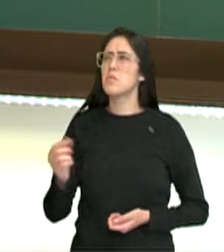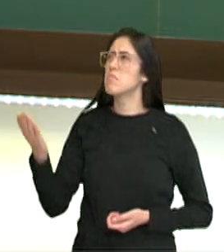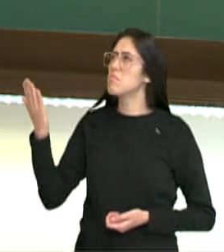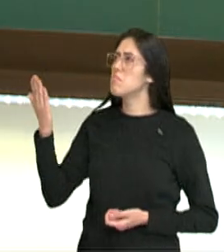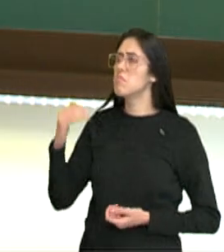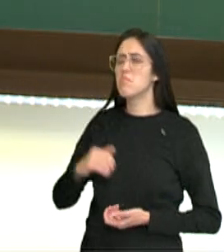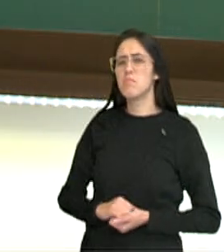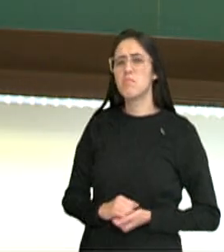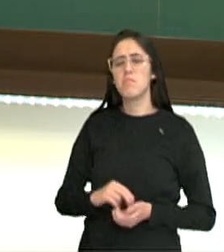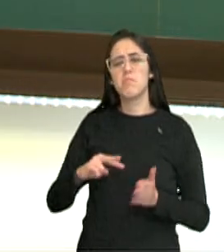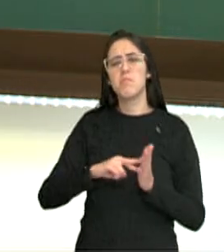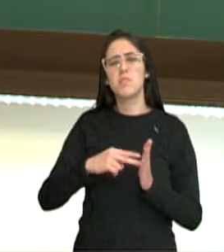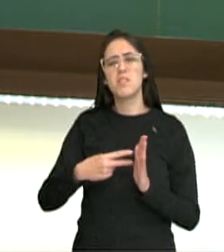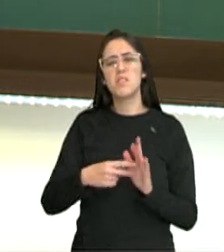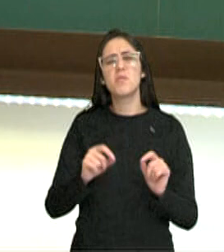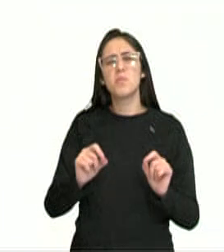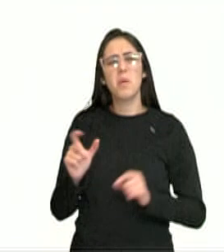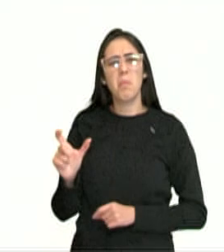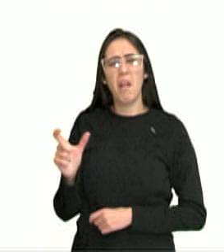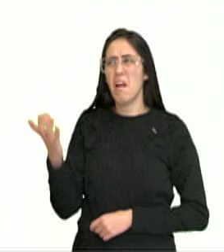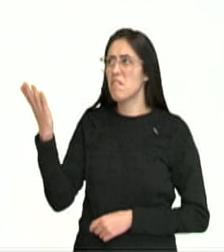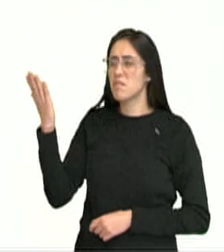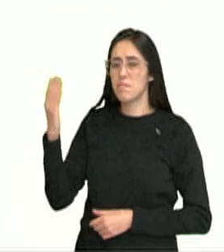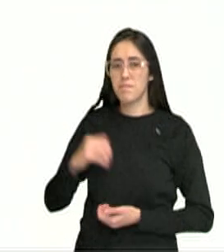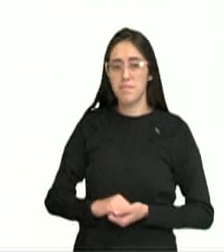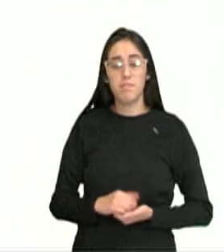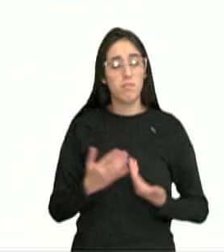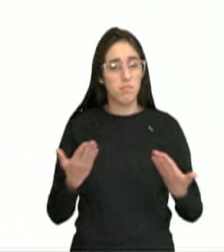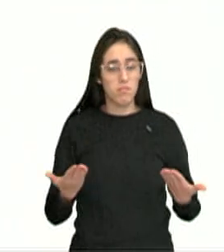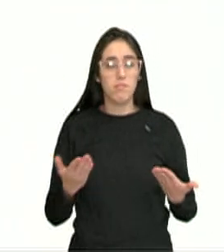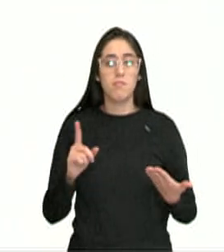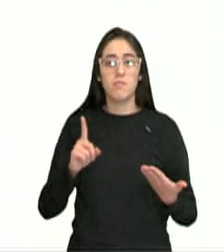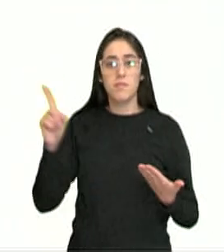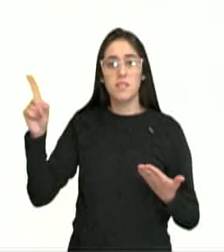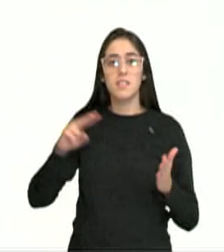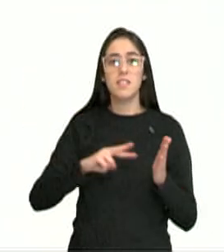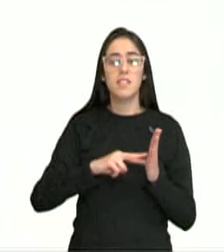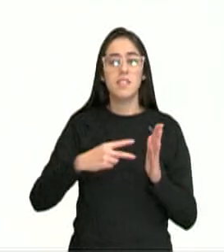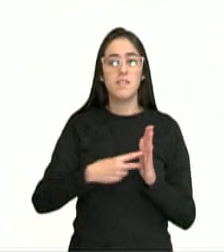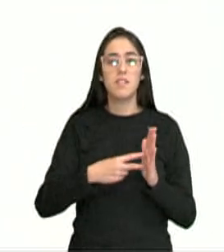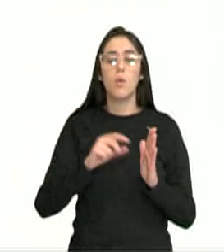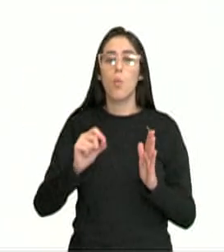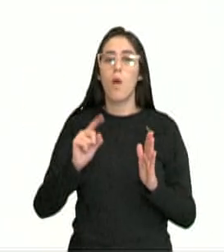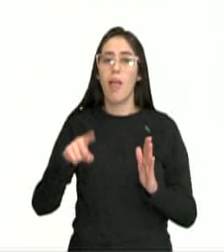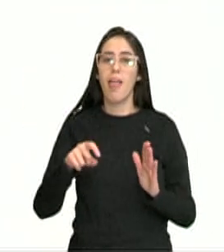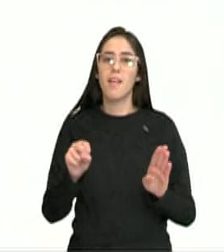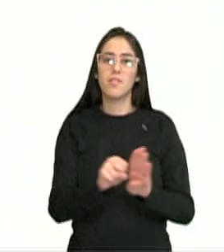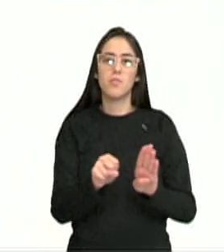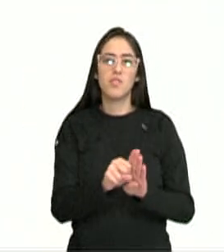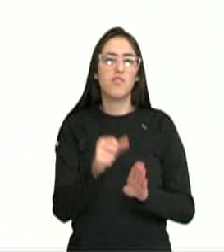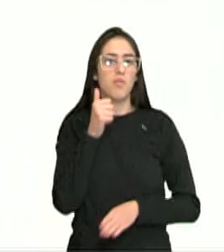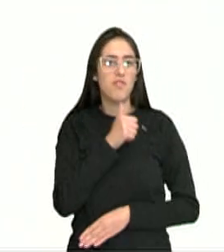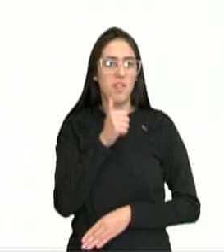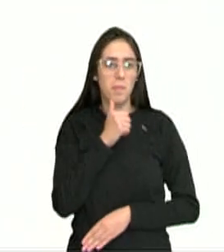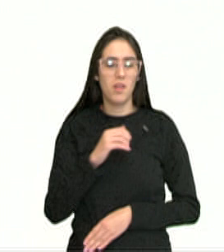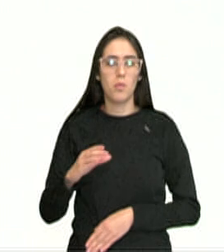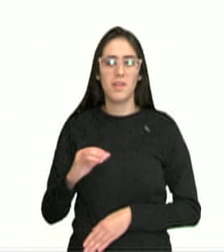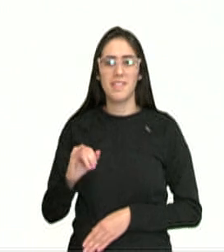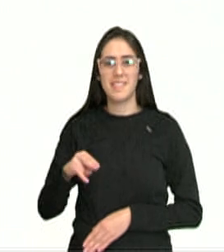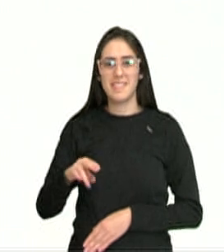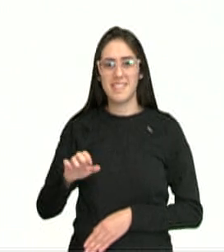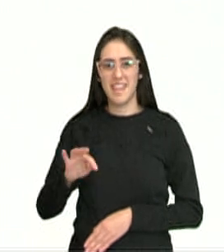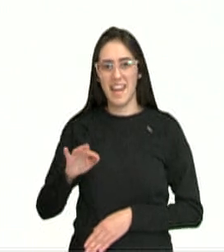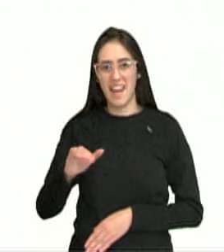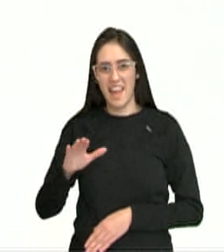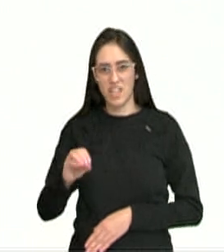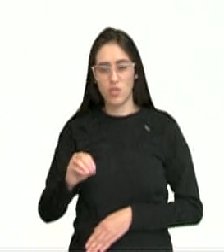química? O que significa o termo cinética? Então, o termo cinética é o substantivo feminino de cinético, que por sua vez é